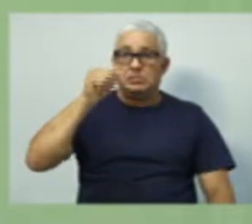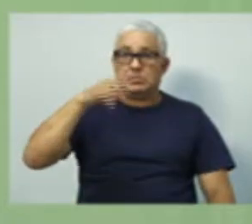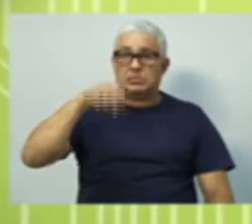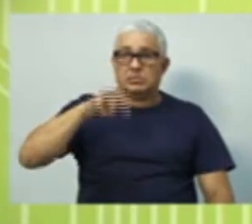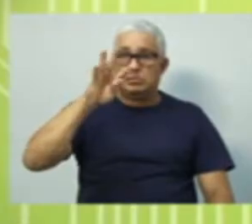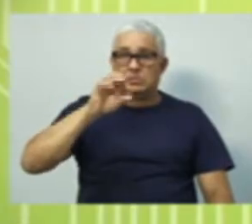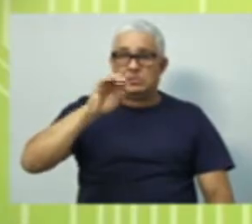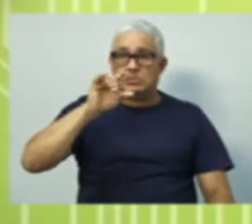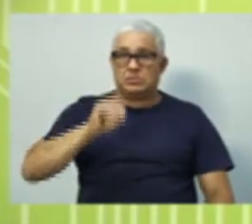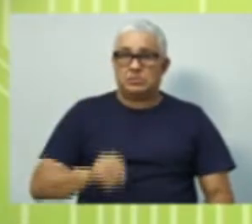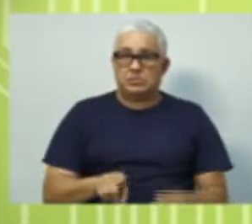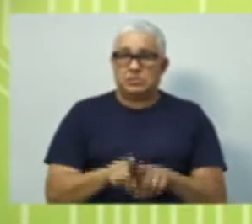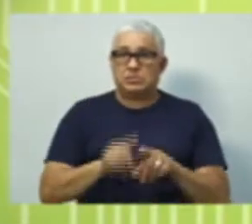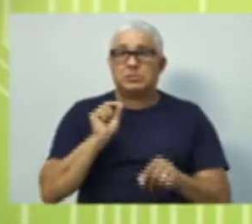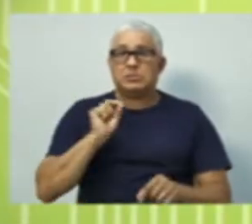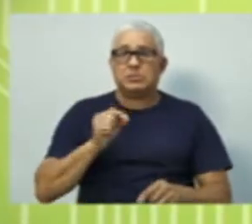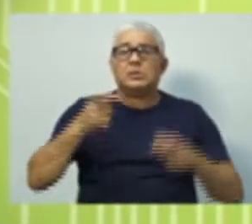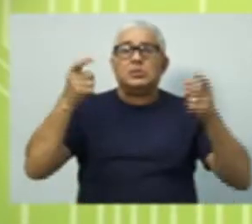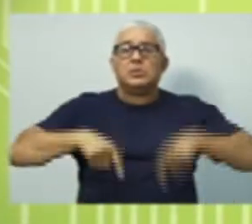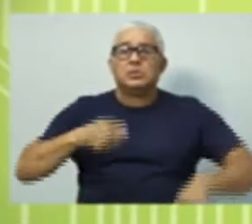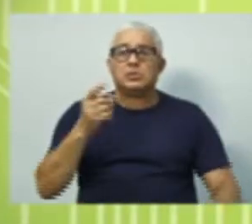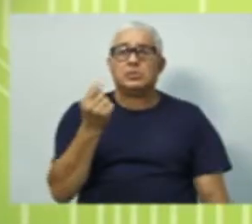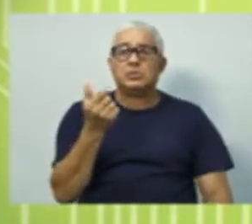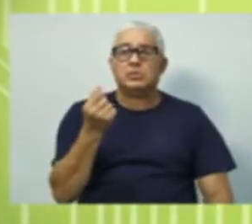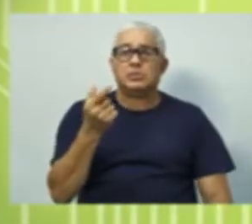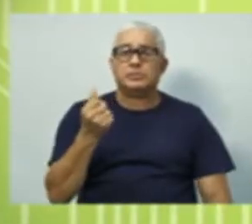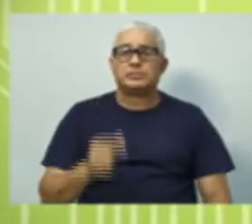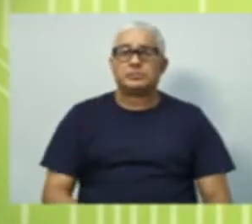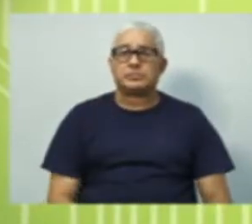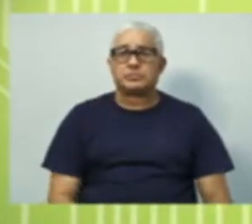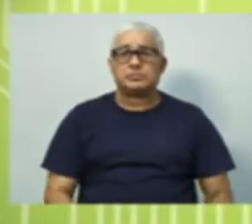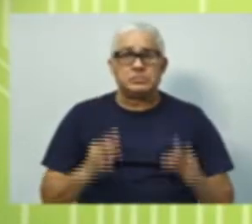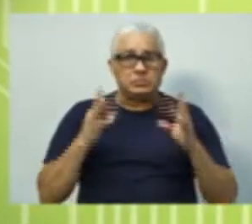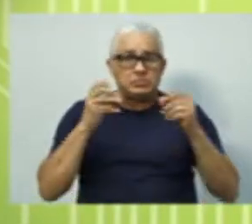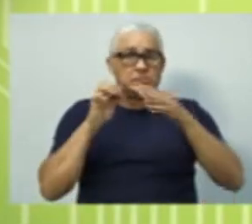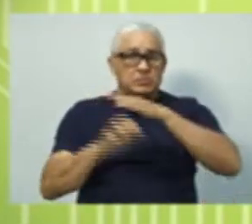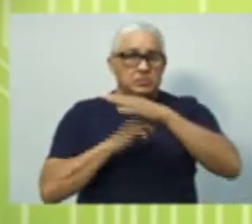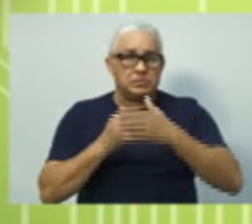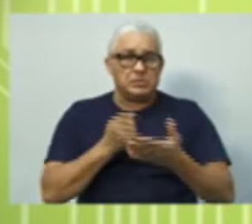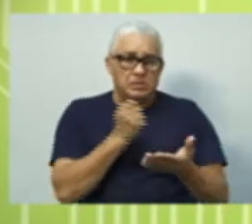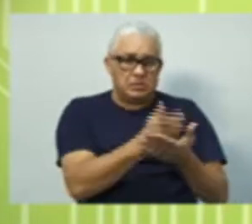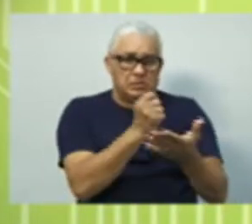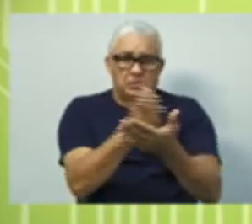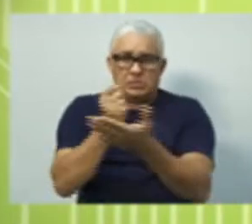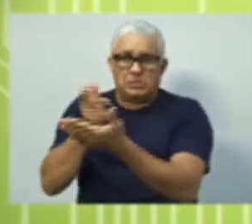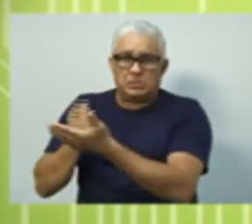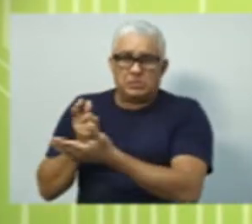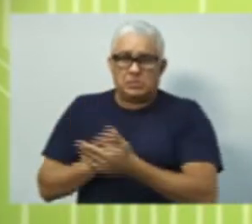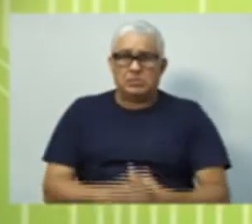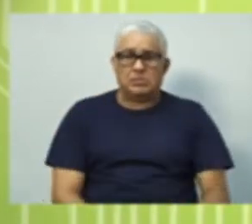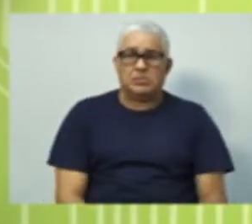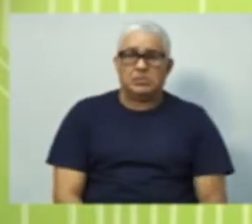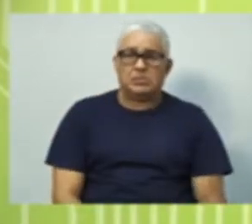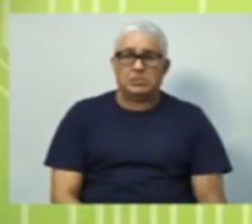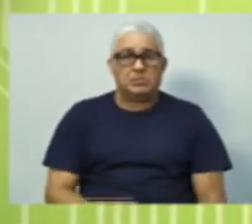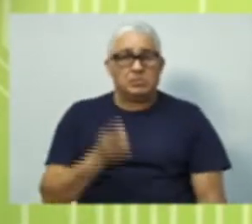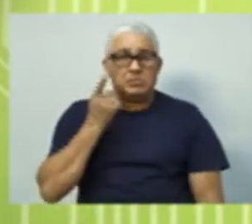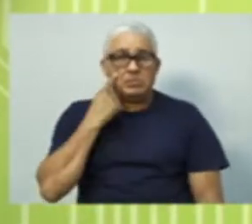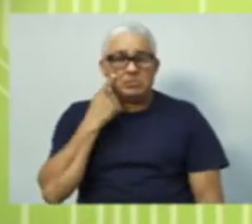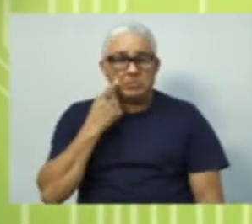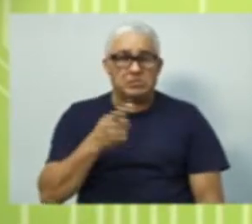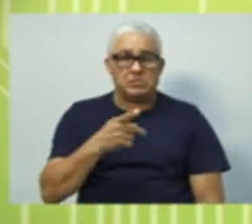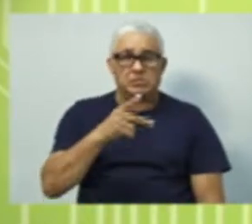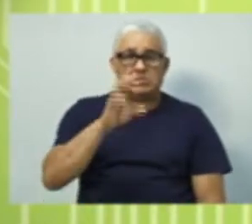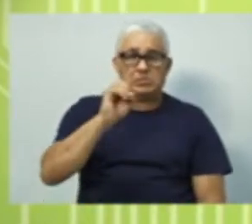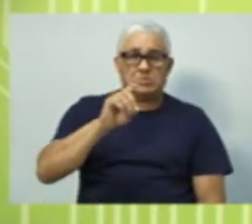é algo que vai definir o quê? De onde vem o orçamento para custear toda a empresa, né? Então, nós vemos que ele mexe com a parte de